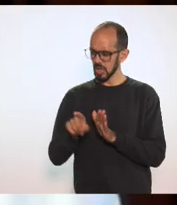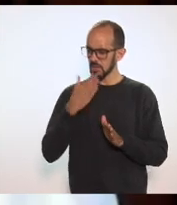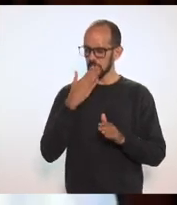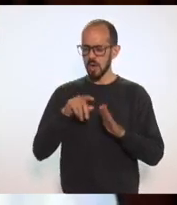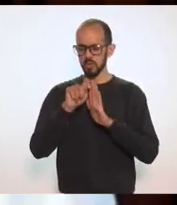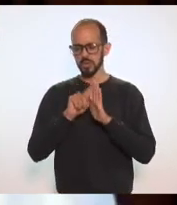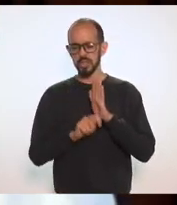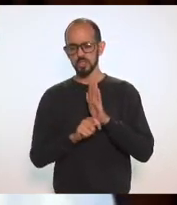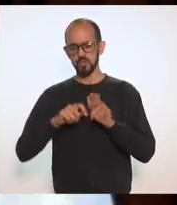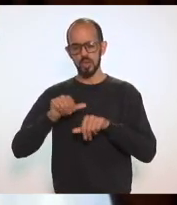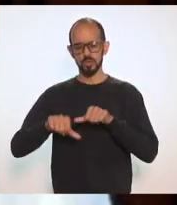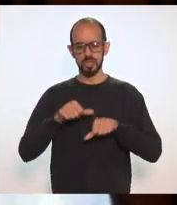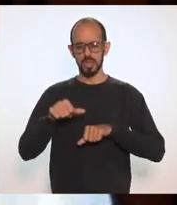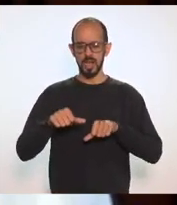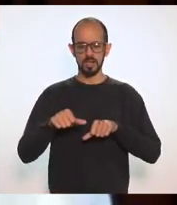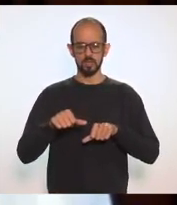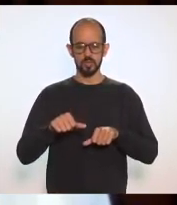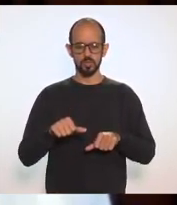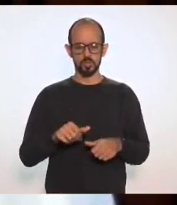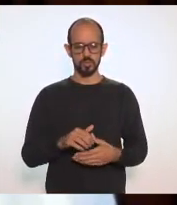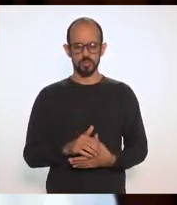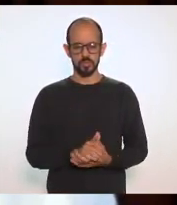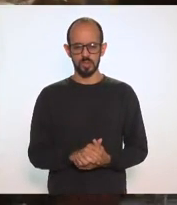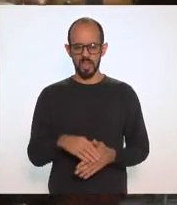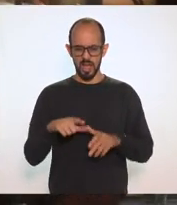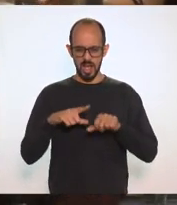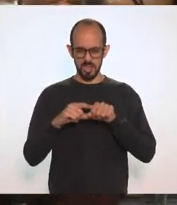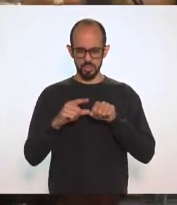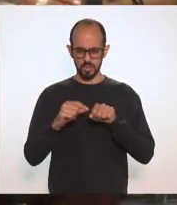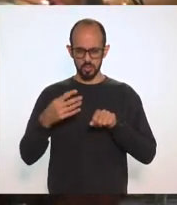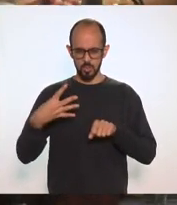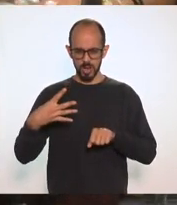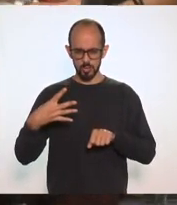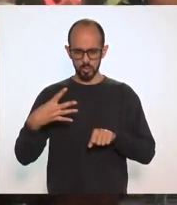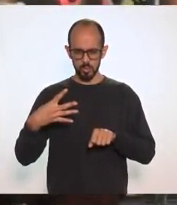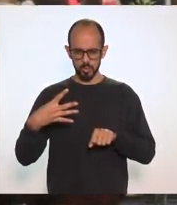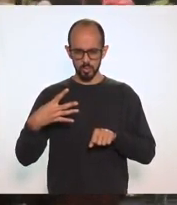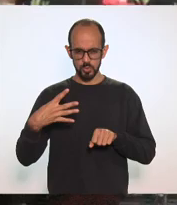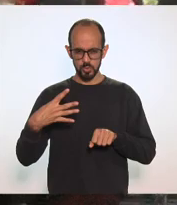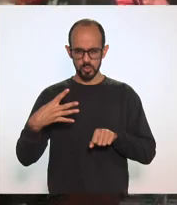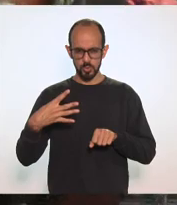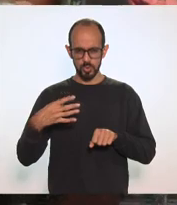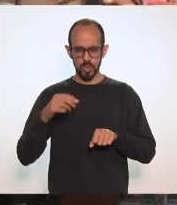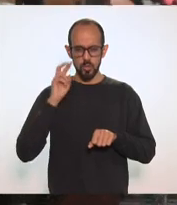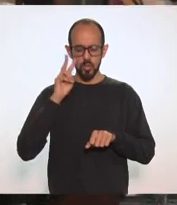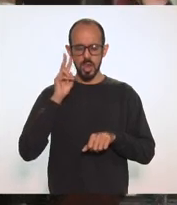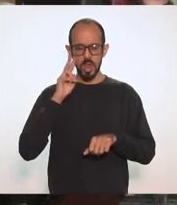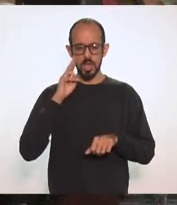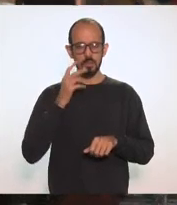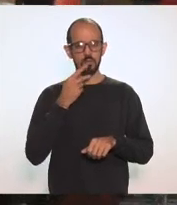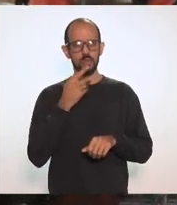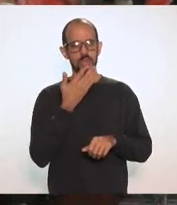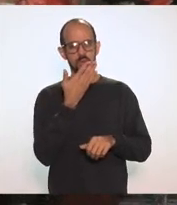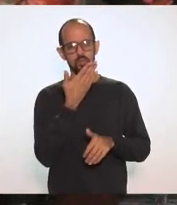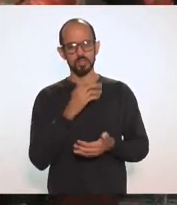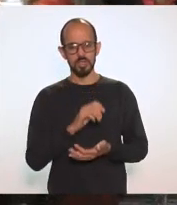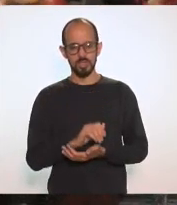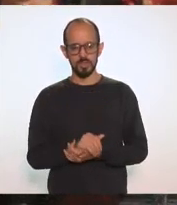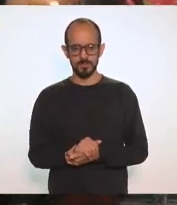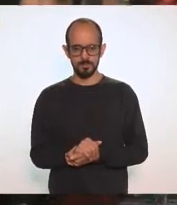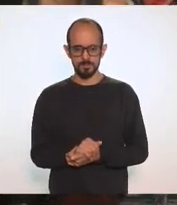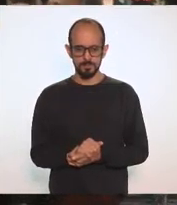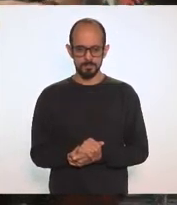estou do artigo 4º? Eu lembro bem que eu discuti com Vossa Excelência. Ele dizia assim,